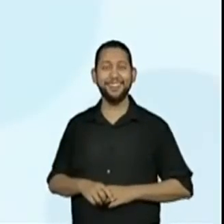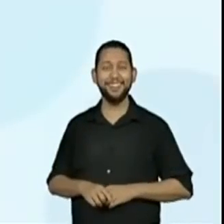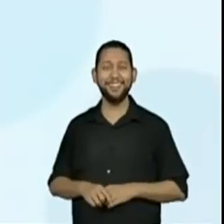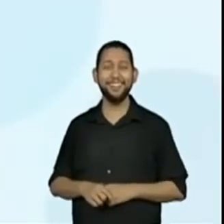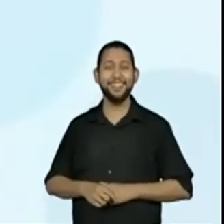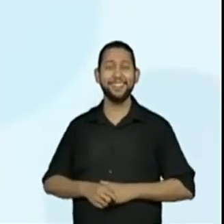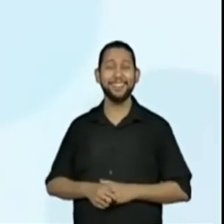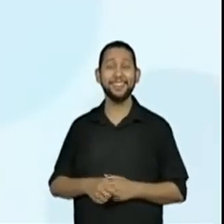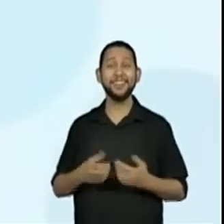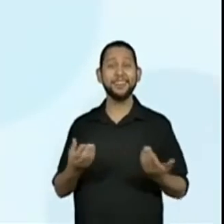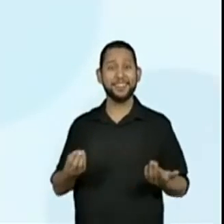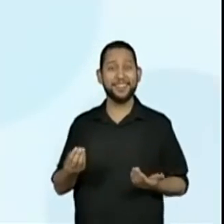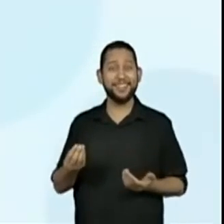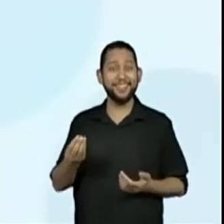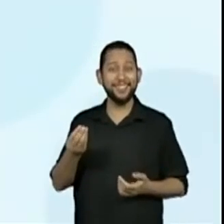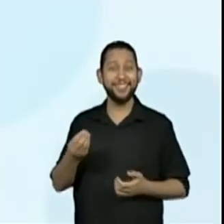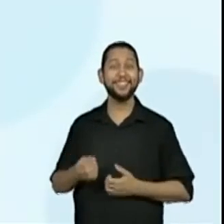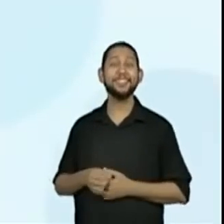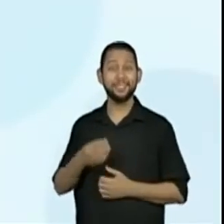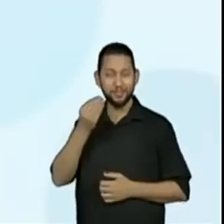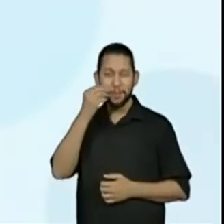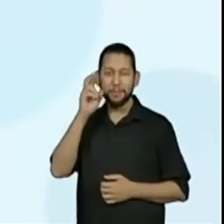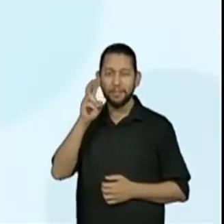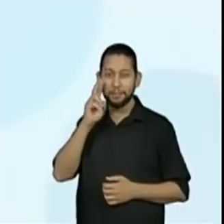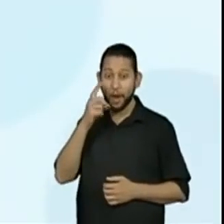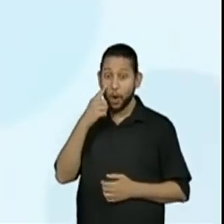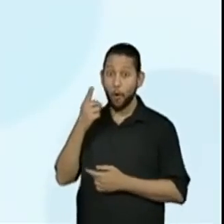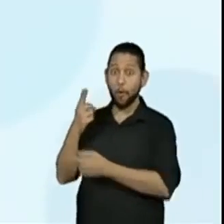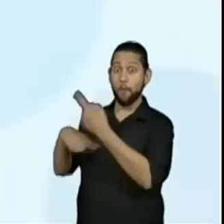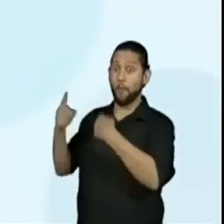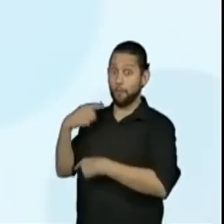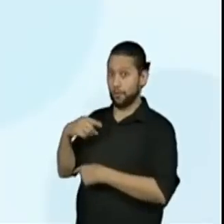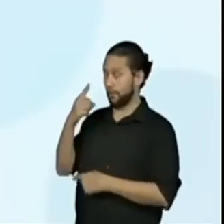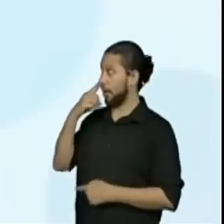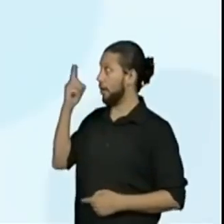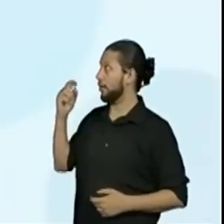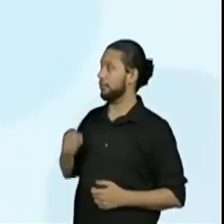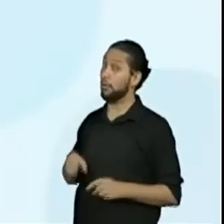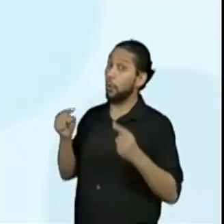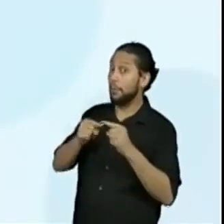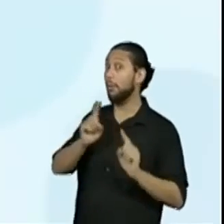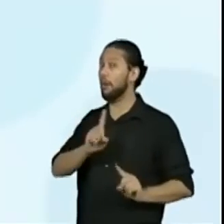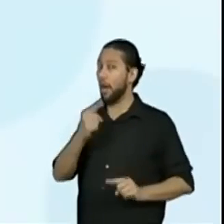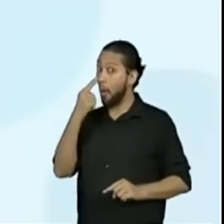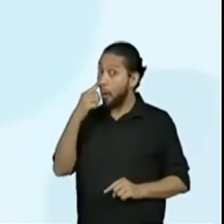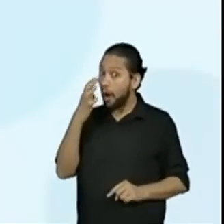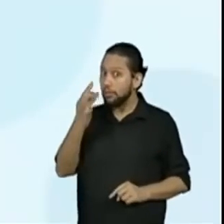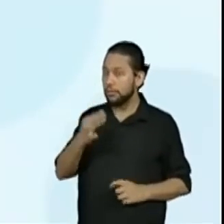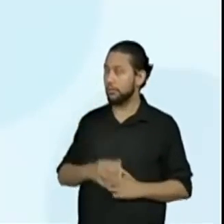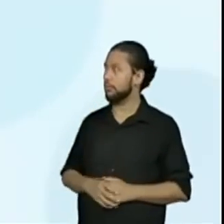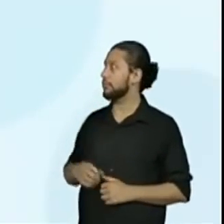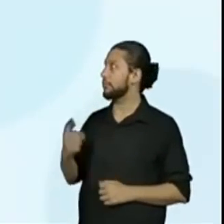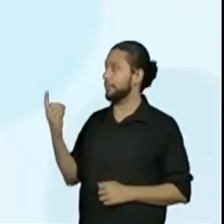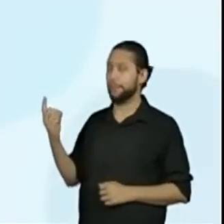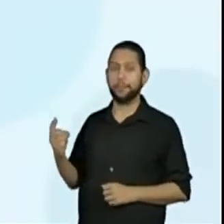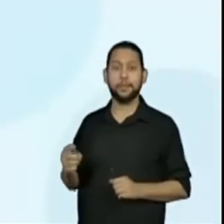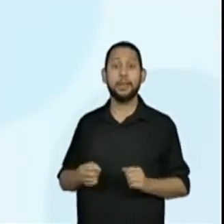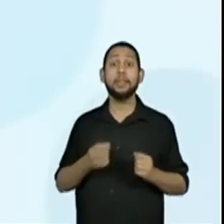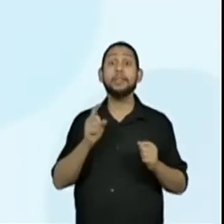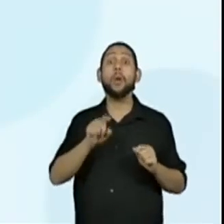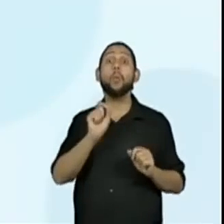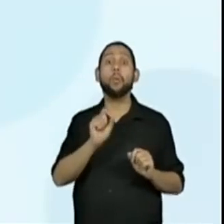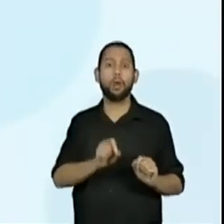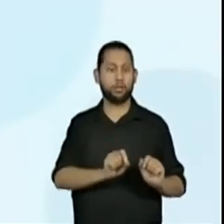alguma informação do problema da situação vou retomar a tela observem então ele tem 40 m de